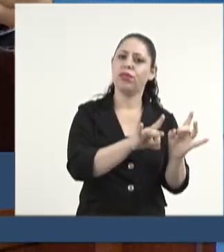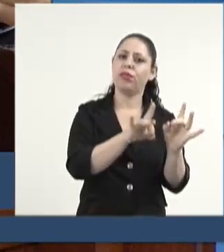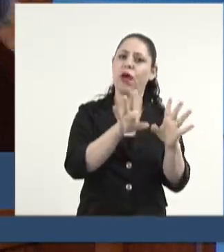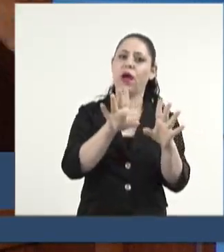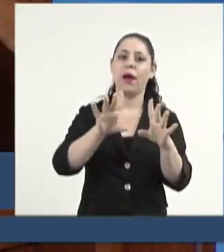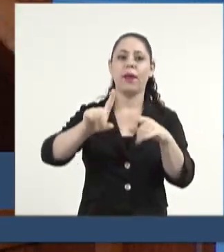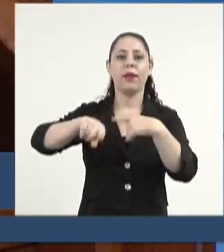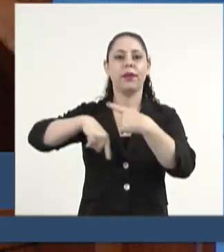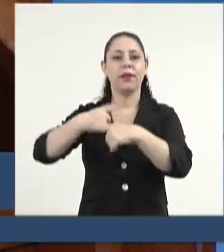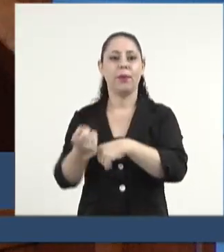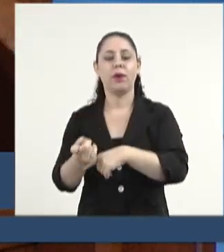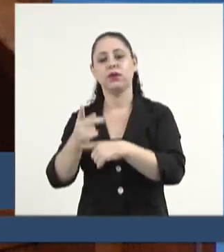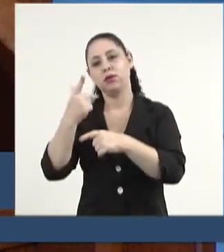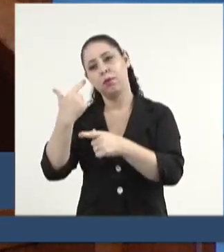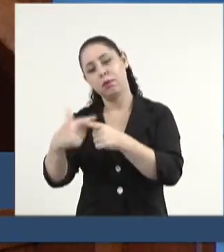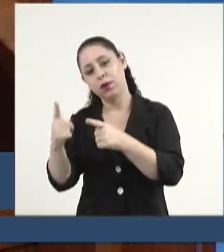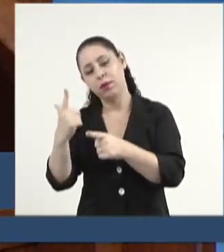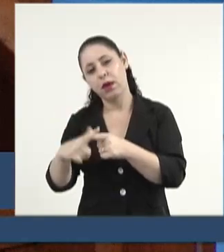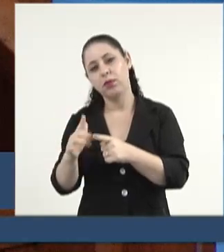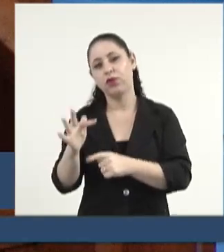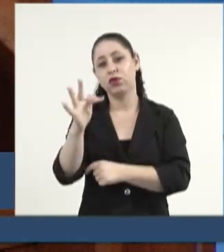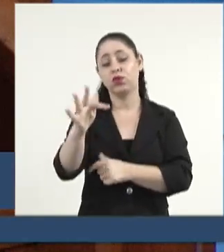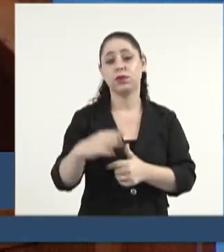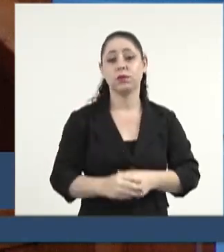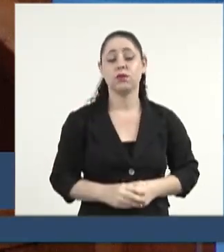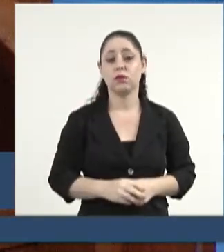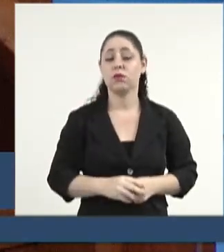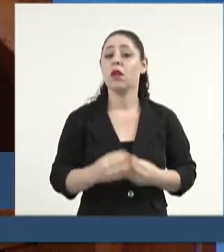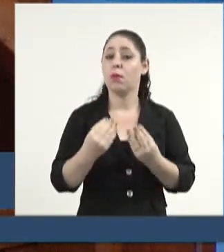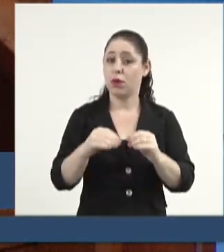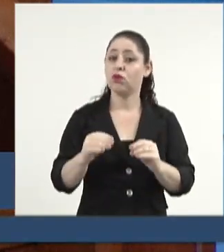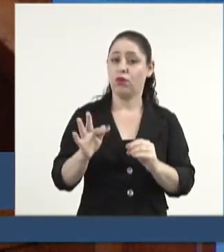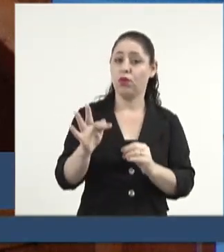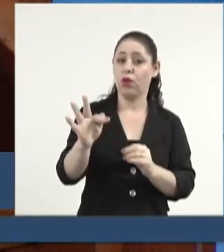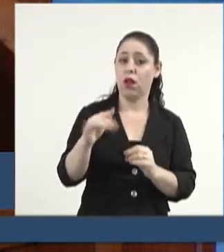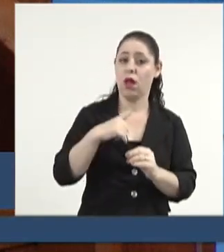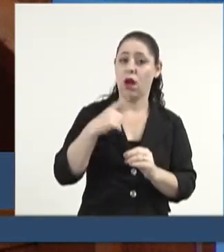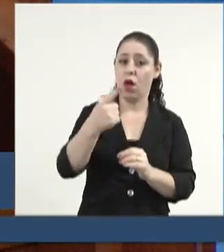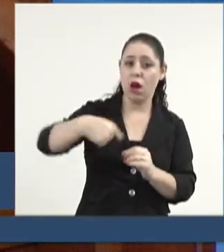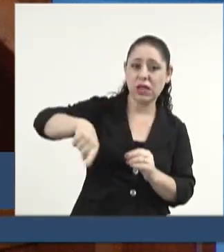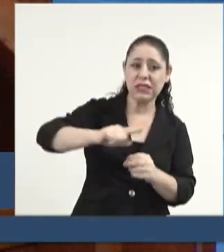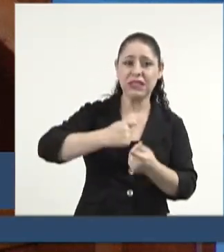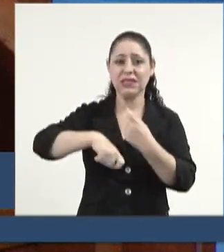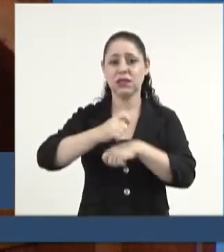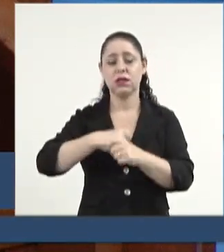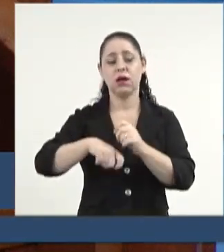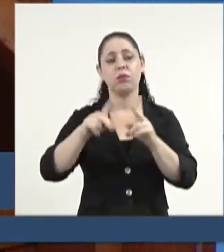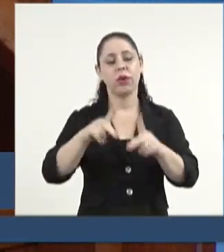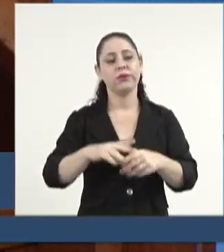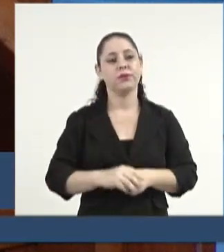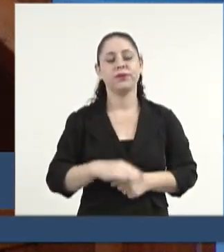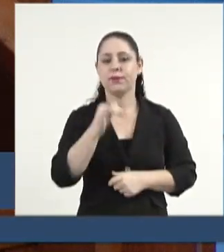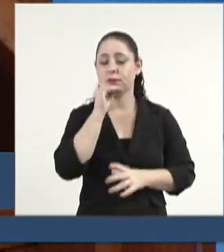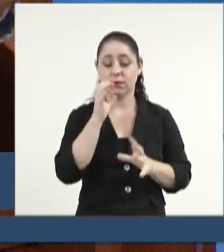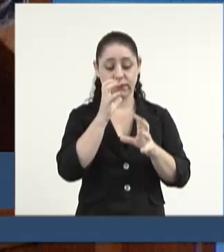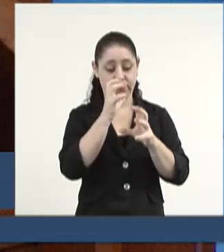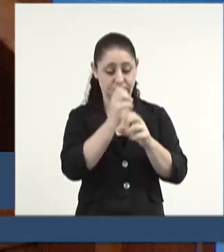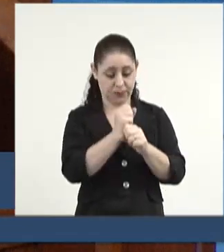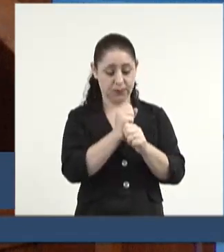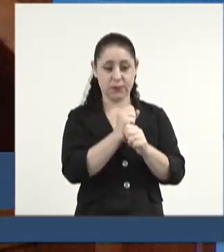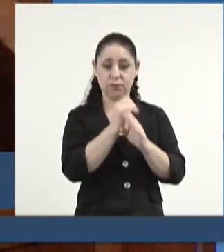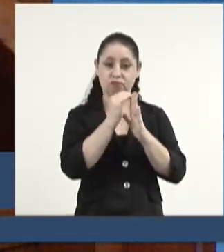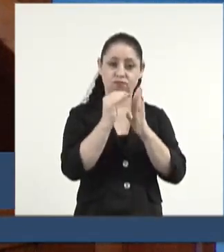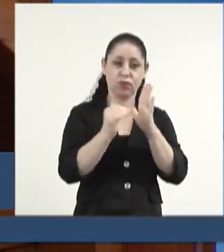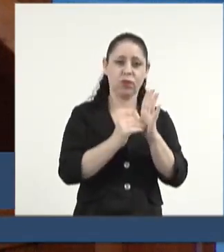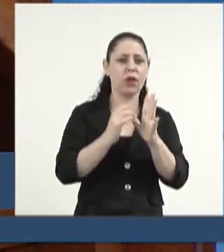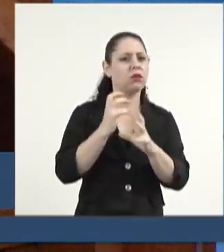decorrente desse problema. Né, o reflexo que isso gera em toda a economia do Estado. Quando você faz um cálculo dessa queda,